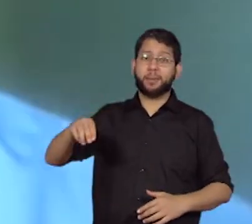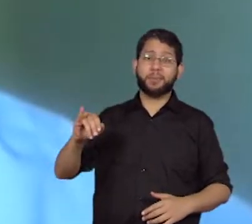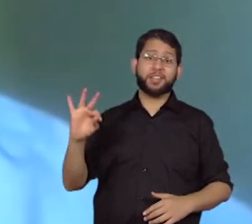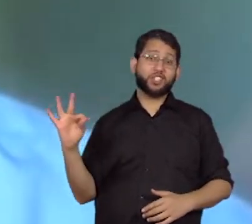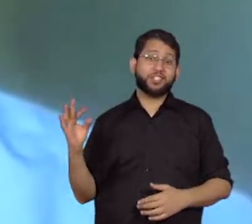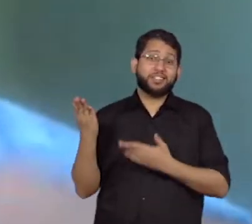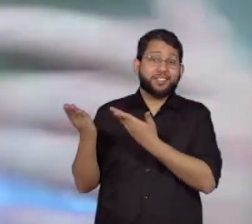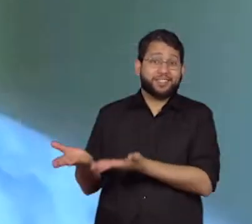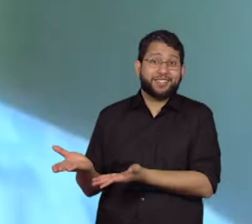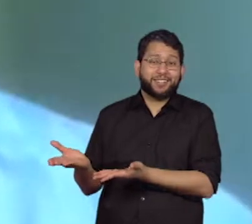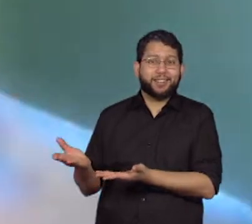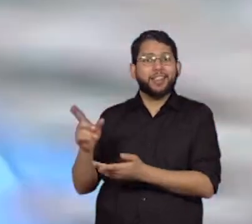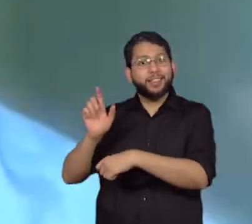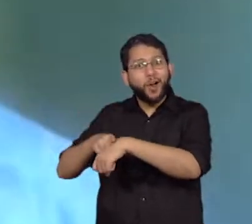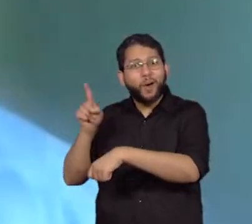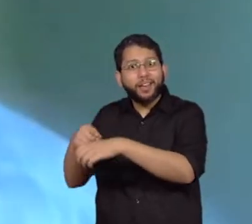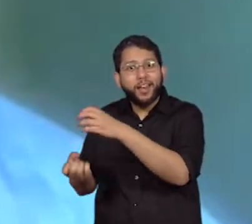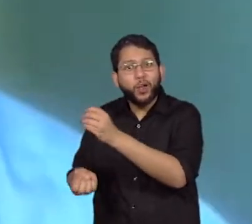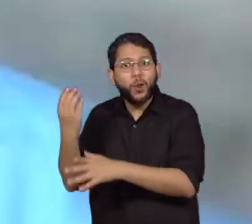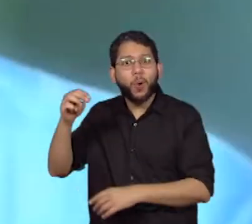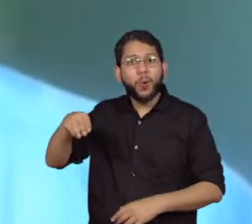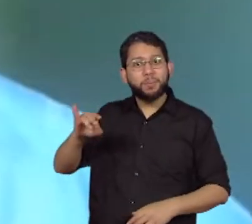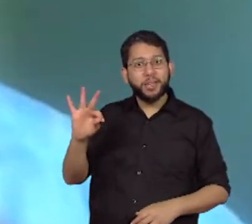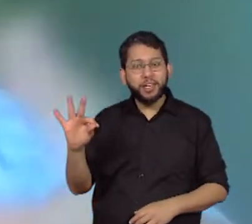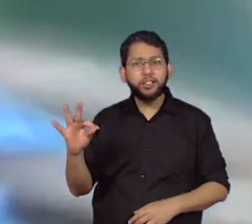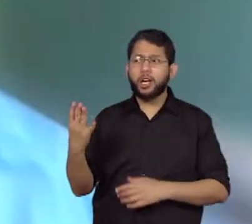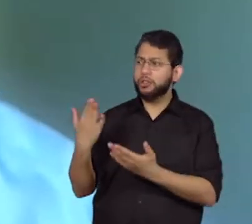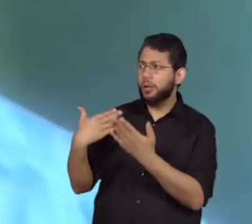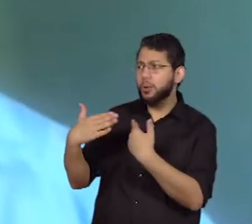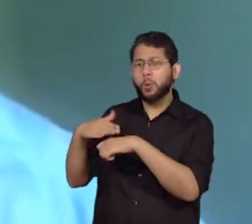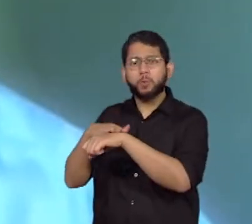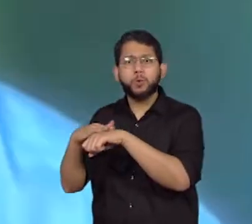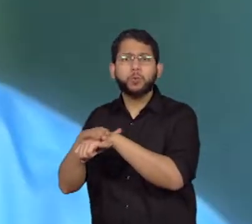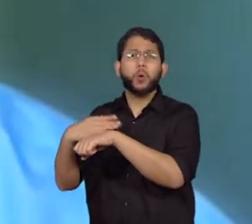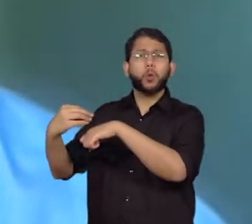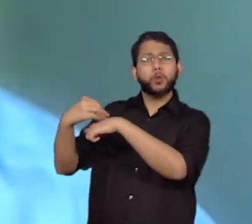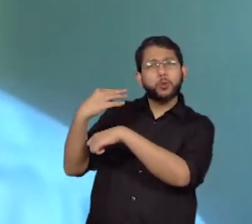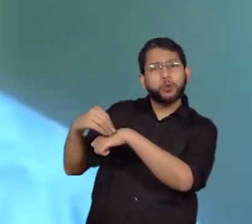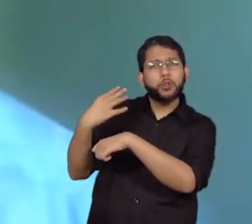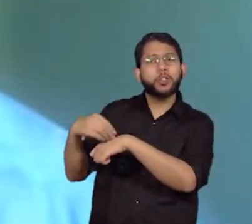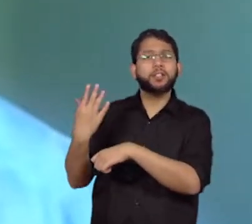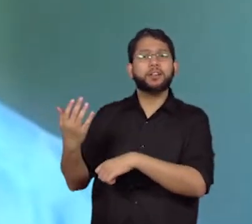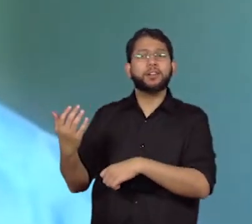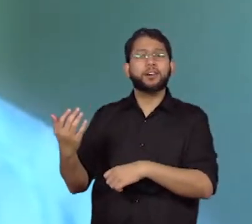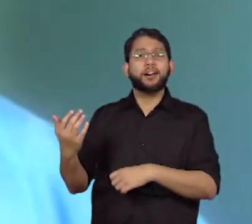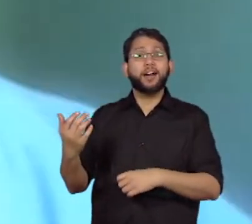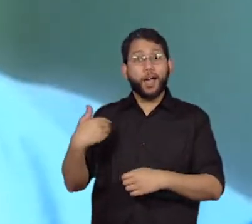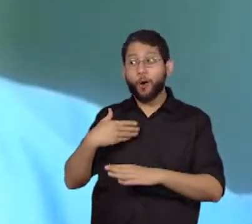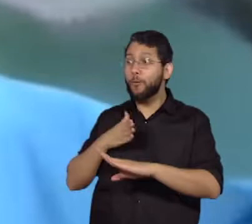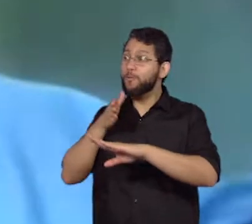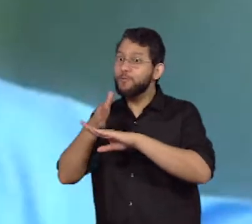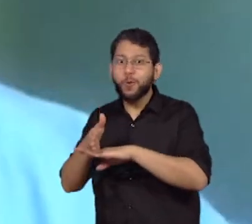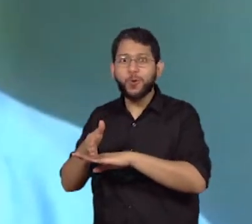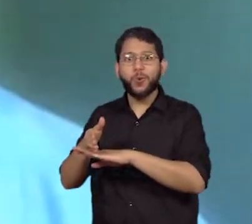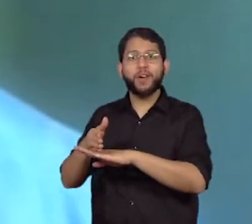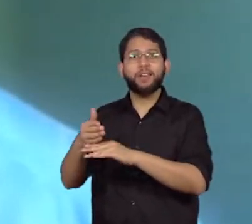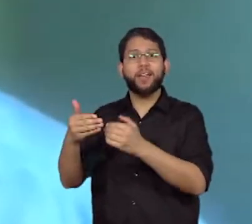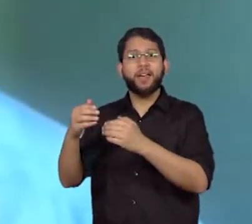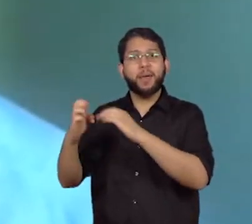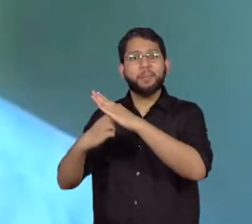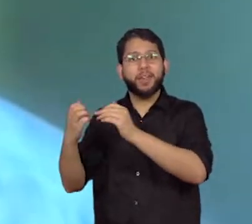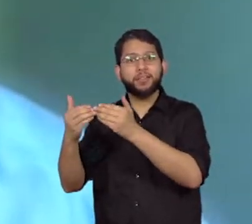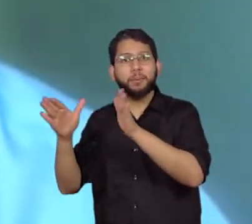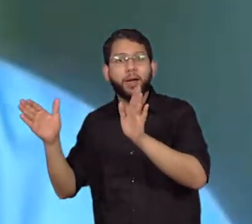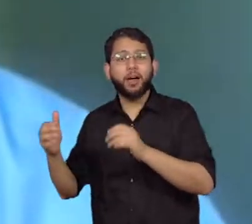MIT, a gente conversou muito, enfim, deu algumas sugestões, ele fez um lançamento brilhante da MIT, e falou, vem